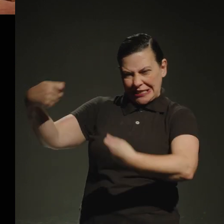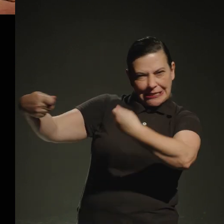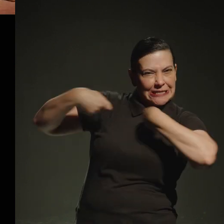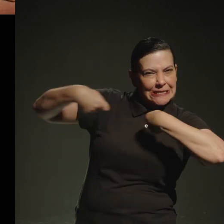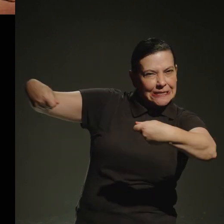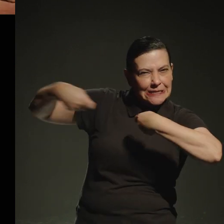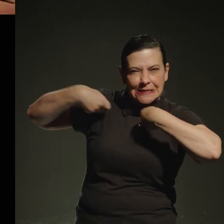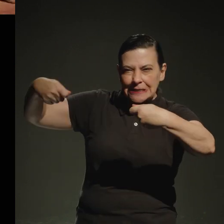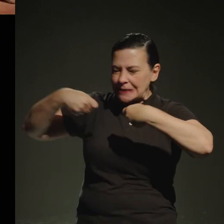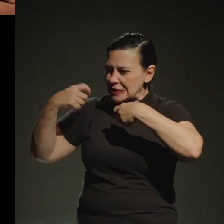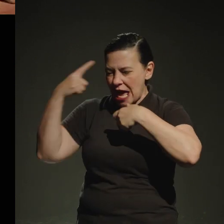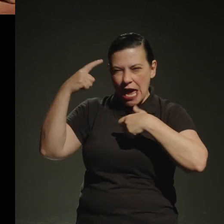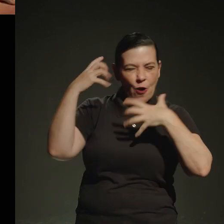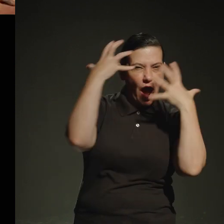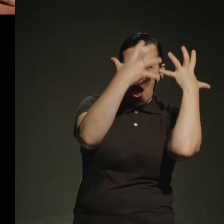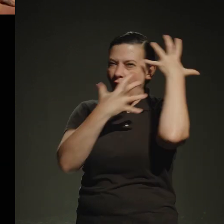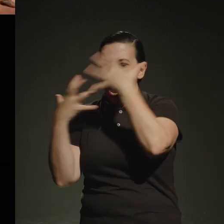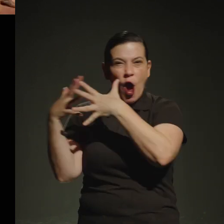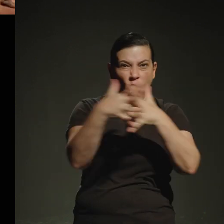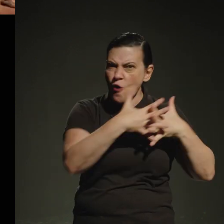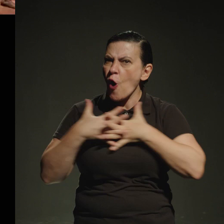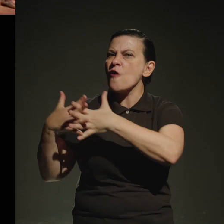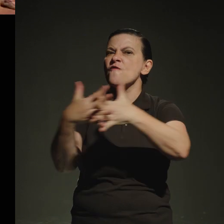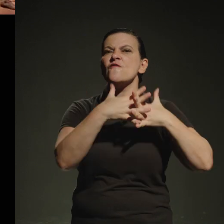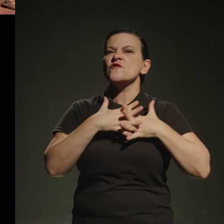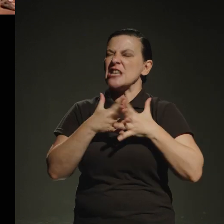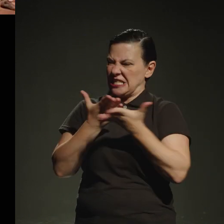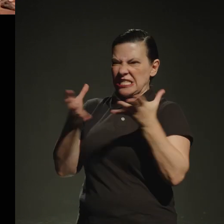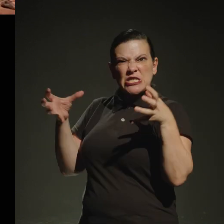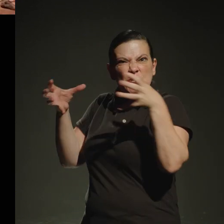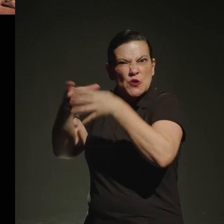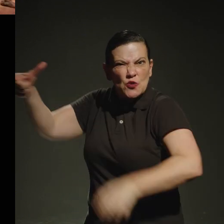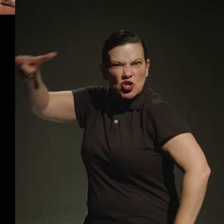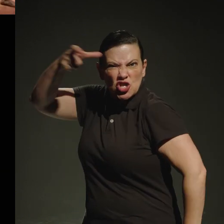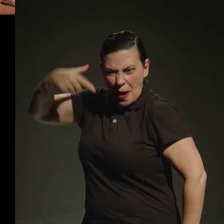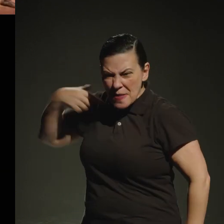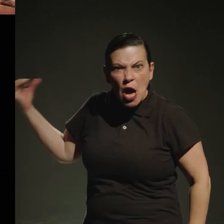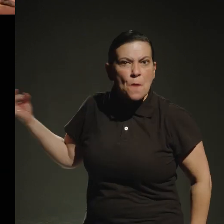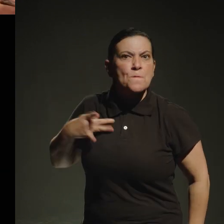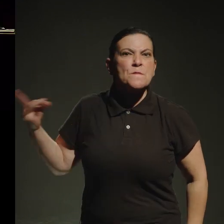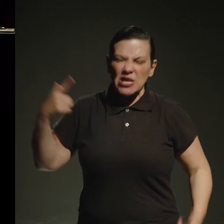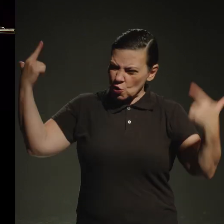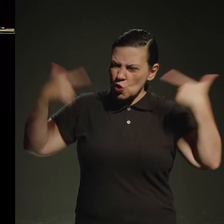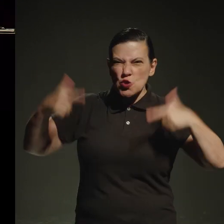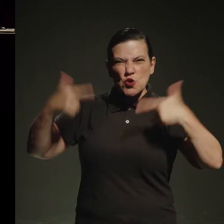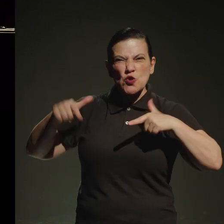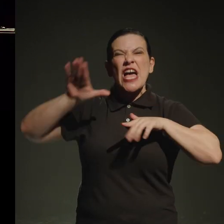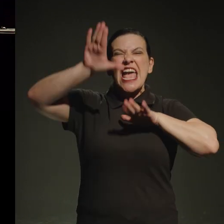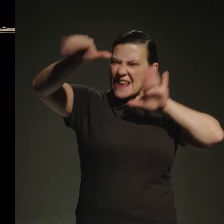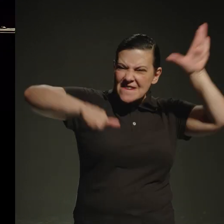Lúcifer intenta confundir-me com sua astúcia maligna. Pois saibam que não os temo, demônios.